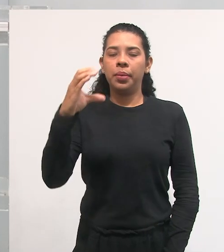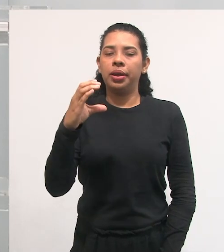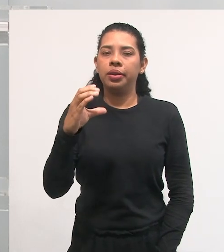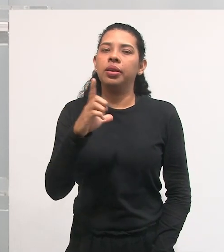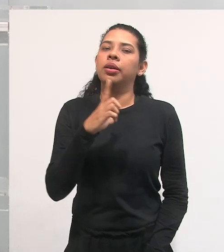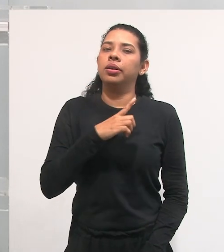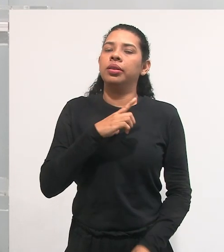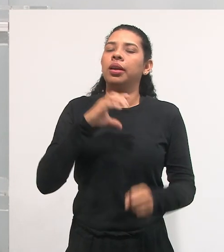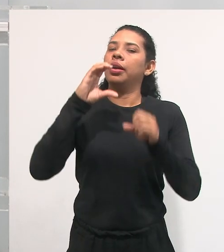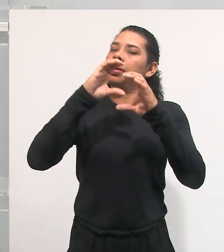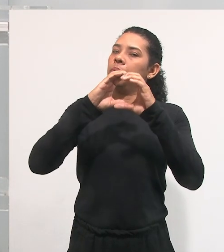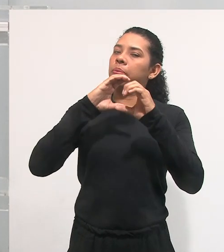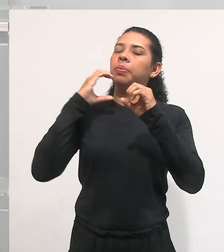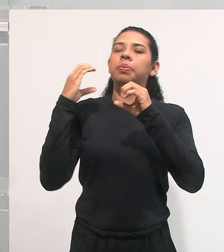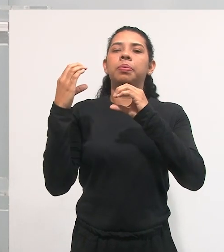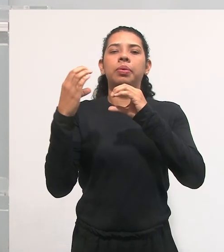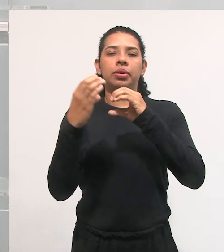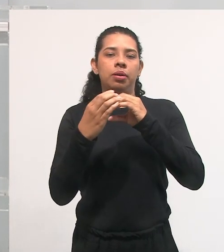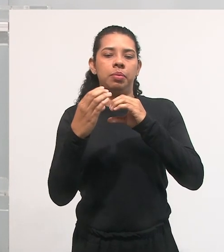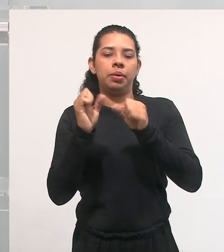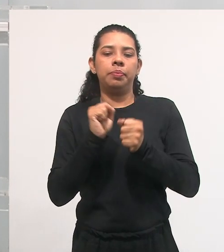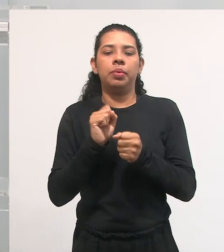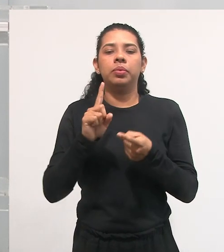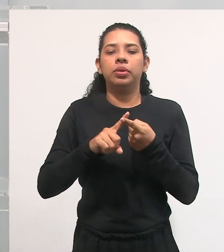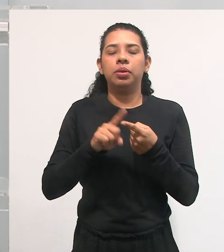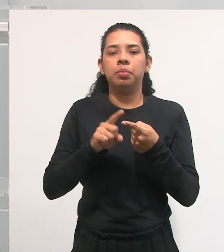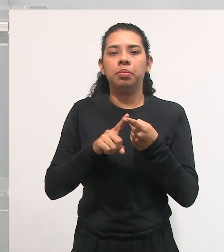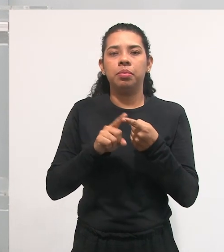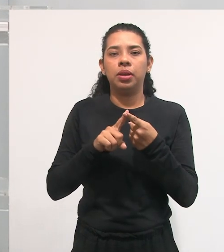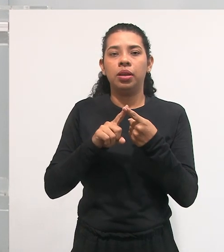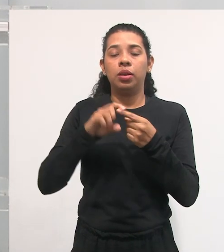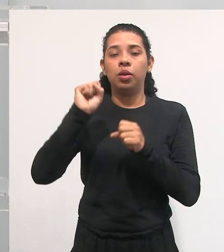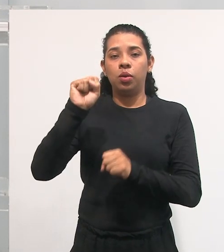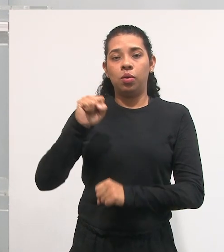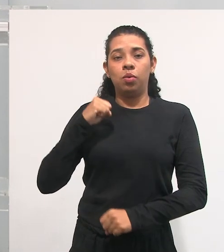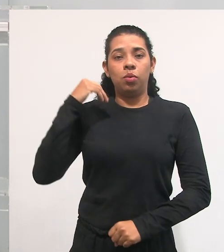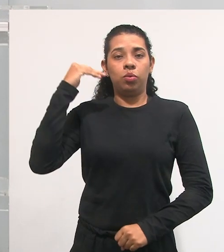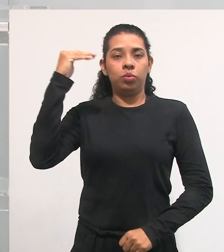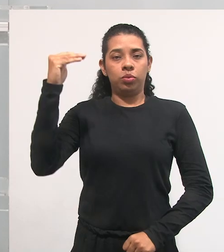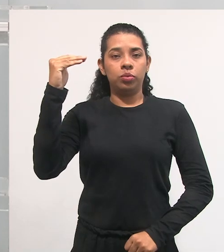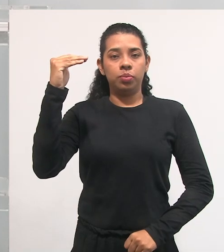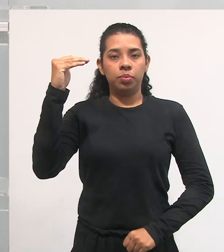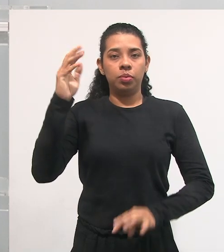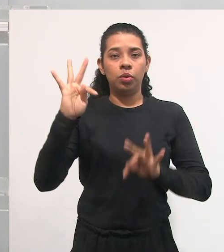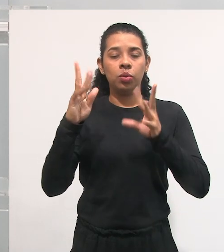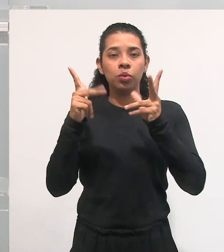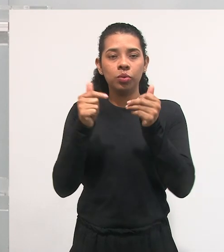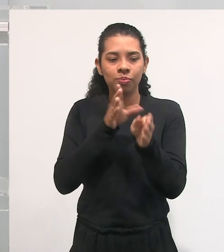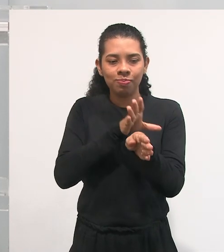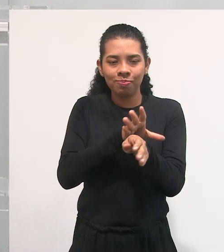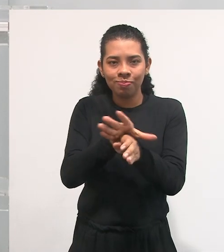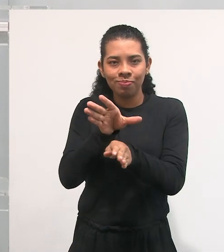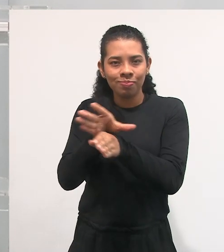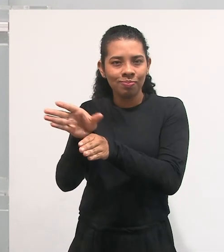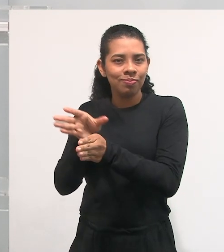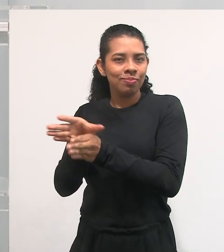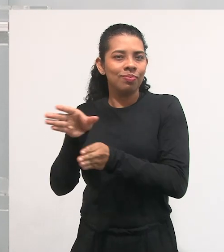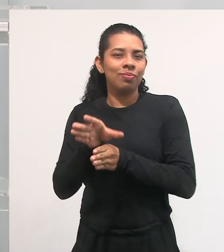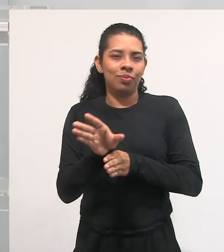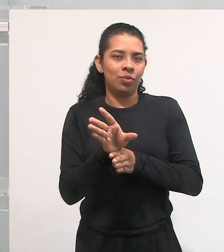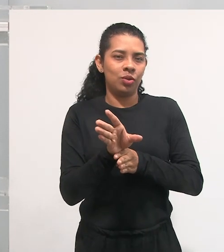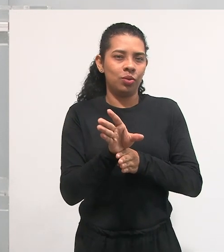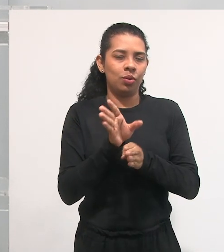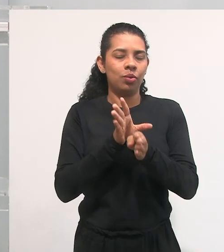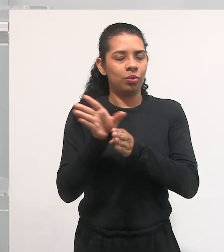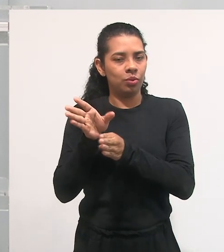Educação Básica, a Câmara de Educação Profissional, a Câmara de Educação Superior e o Conselho Pleno, que todas as